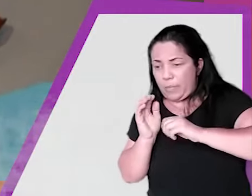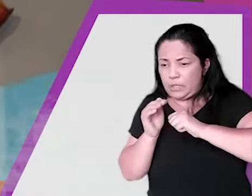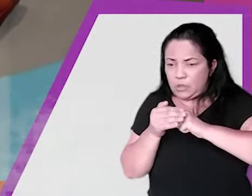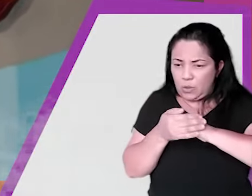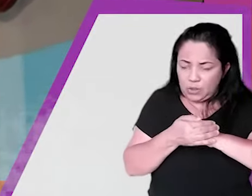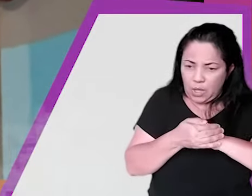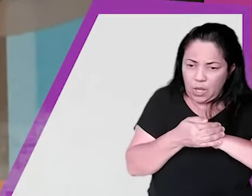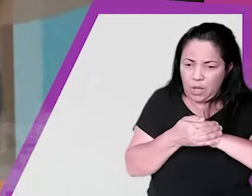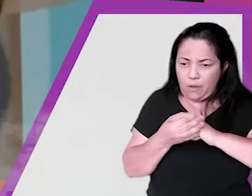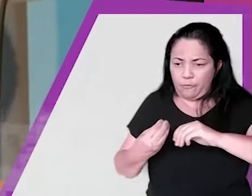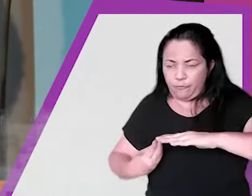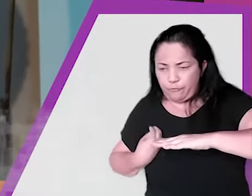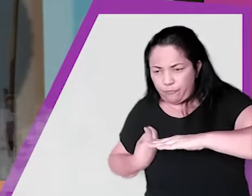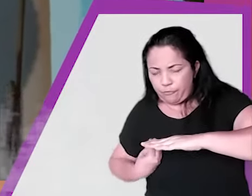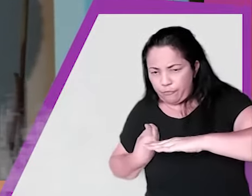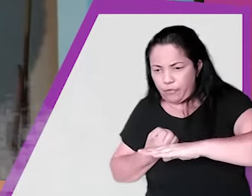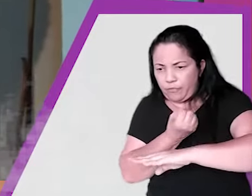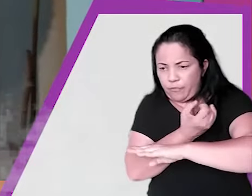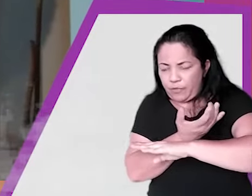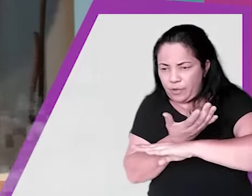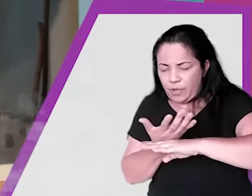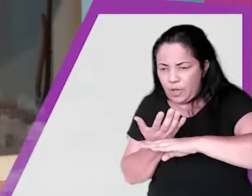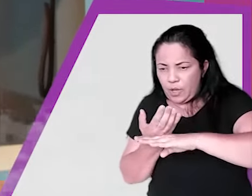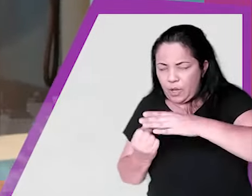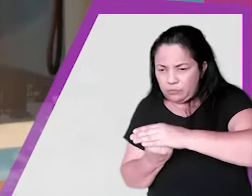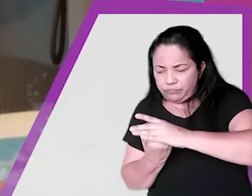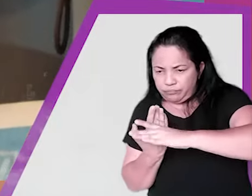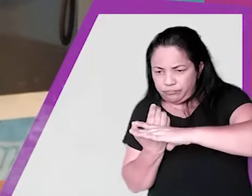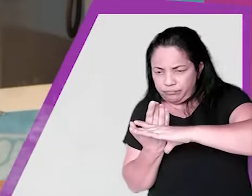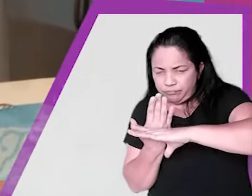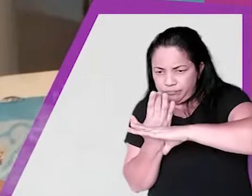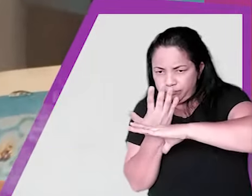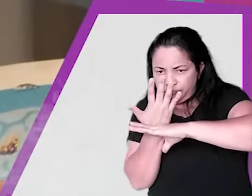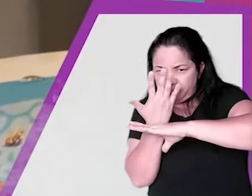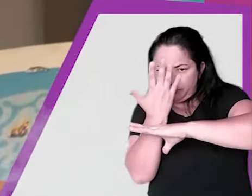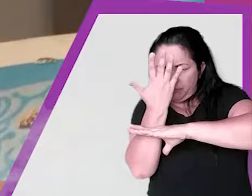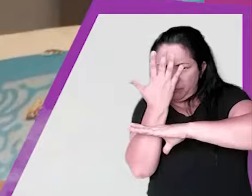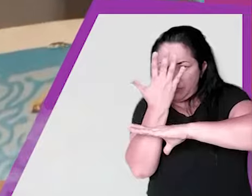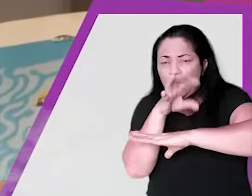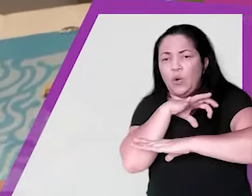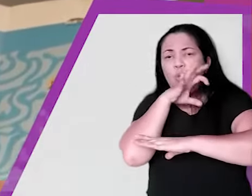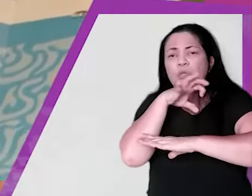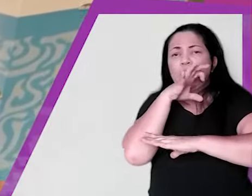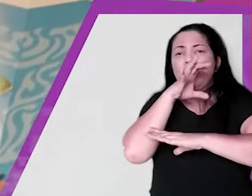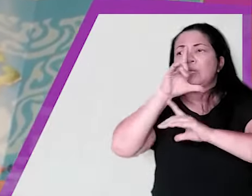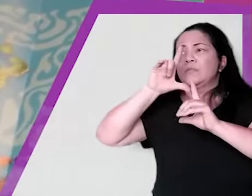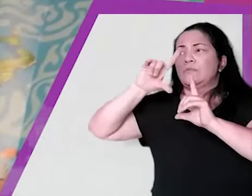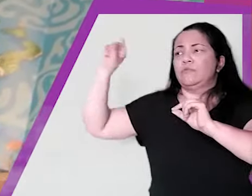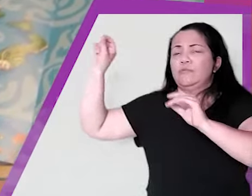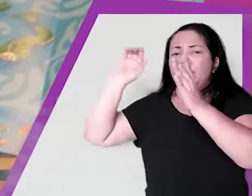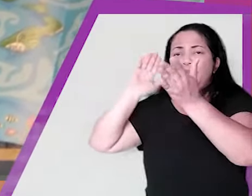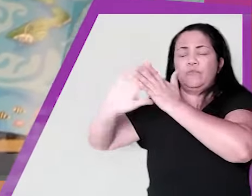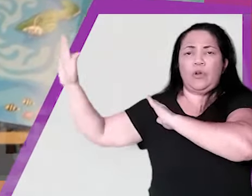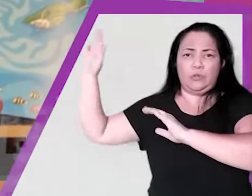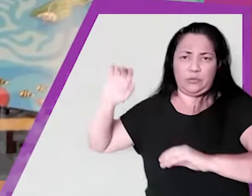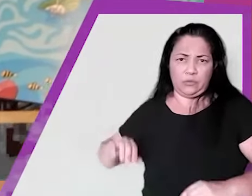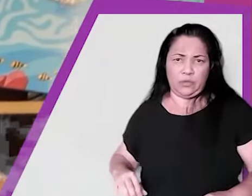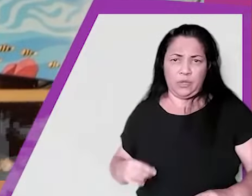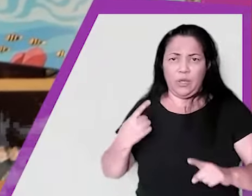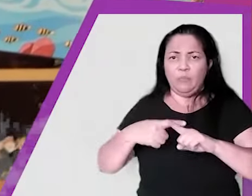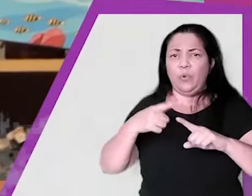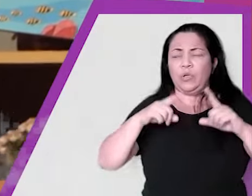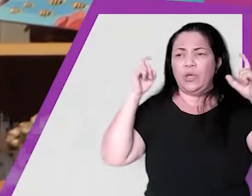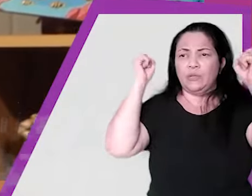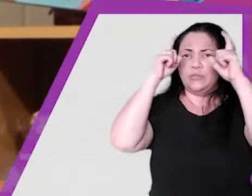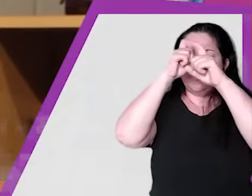capim um lugar bom para se reproduzir, para se esconder, para morar, param de frequentar esse lugar, porque está